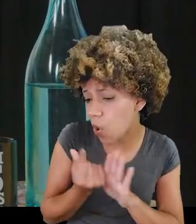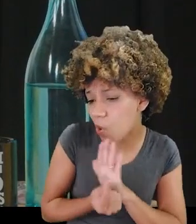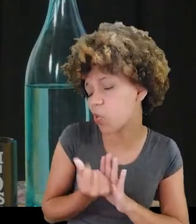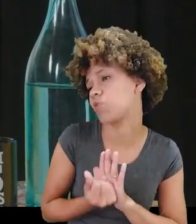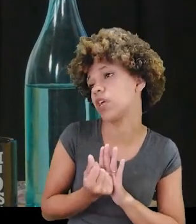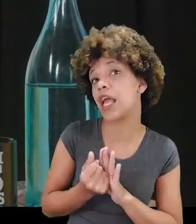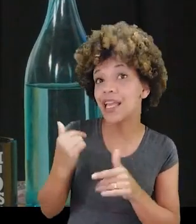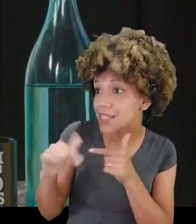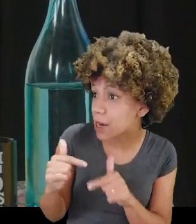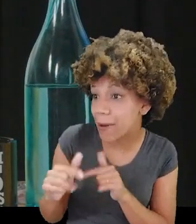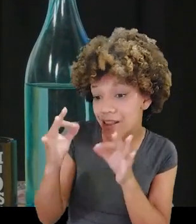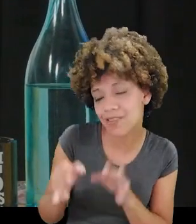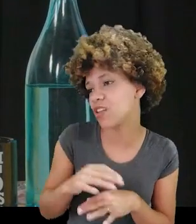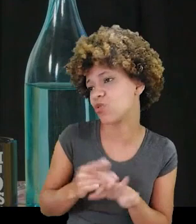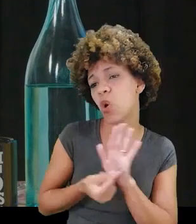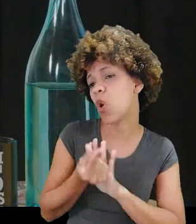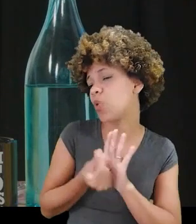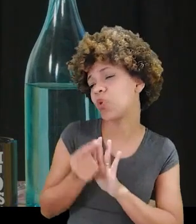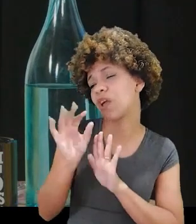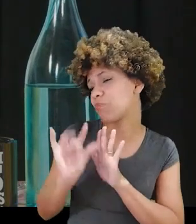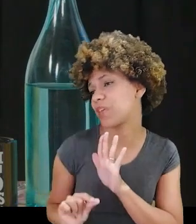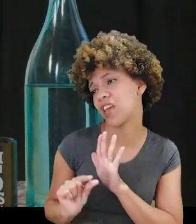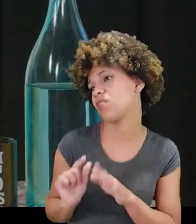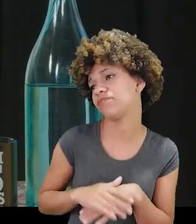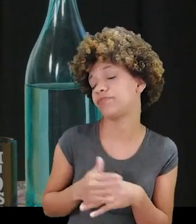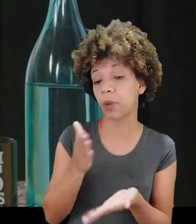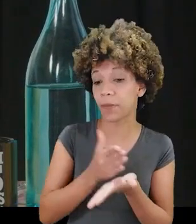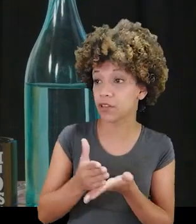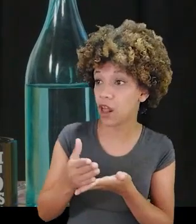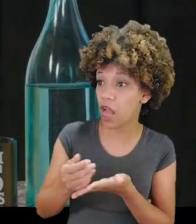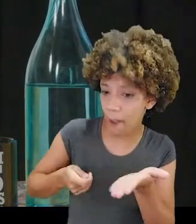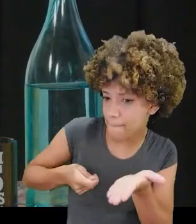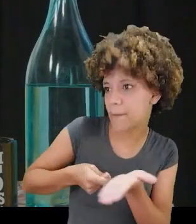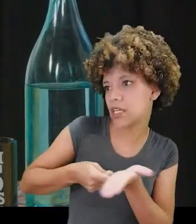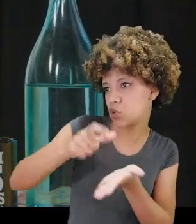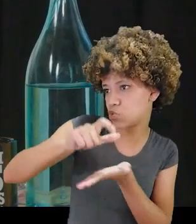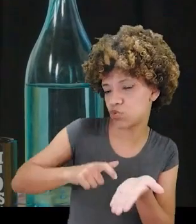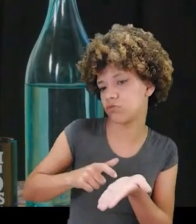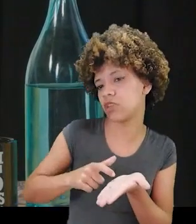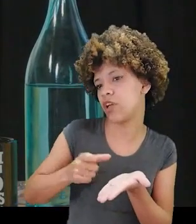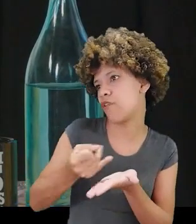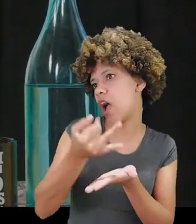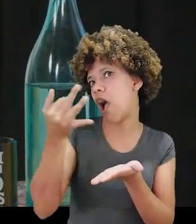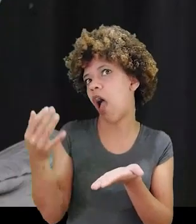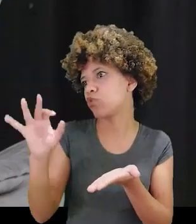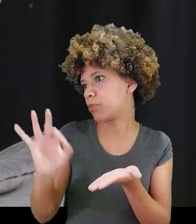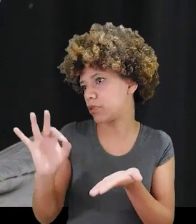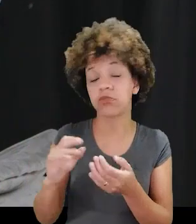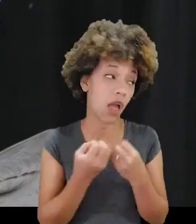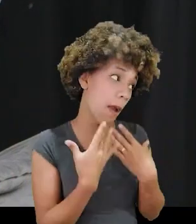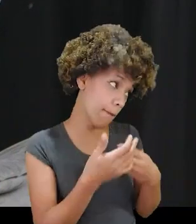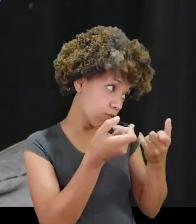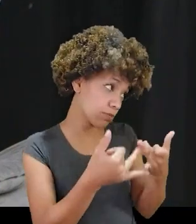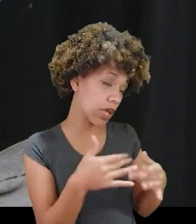muito pequeno foi da gasolina quem trabalha certo o lucro é muito pequeno então não dá para você passar lá quando você parcela maquininha vai gerar custo e os cambau